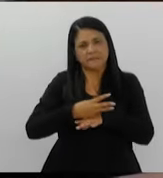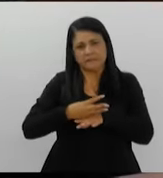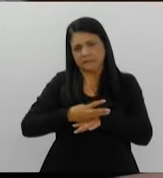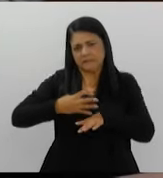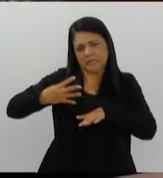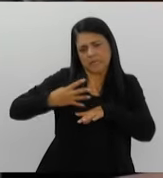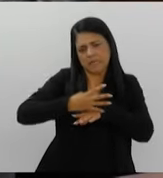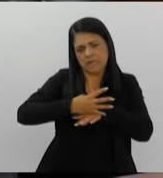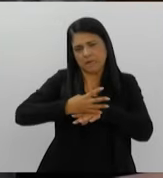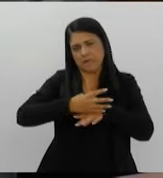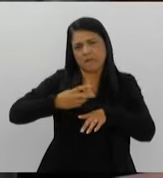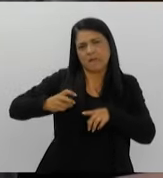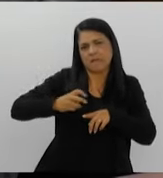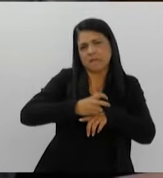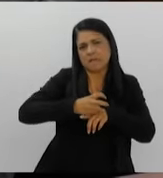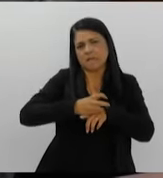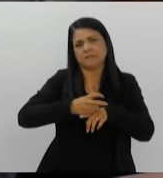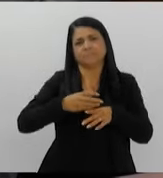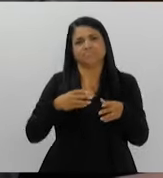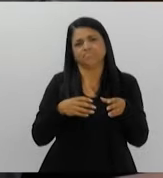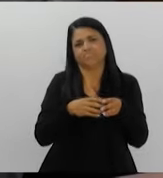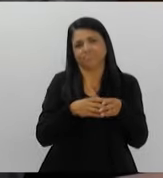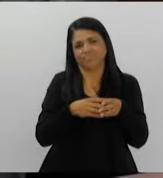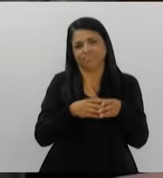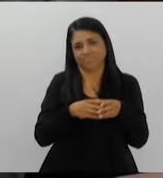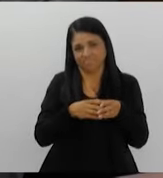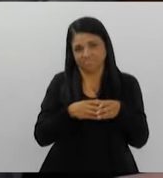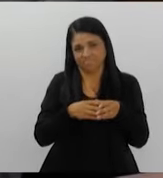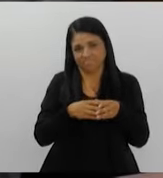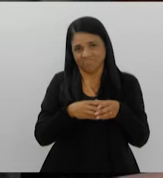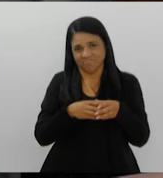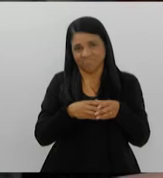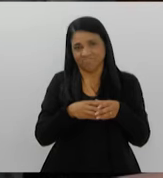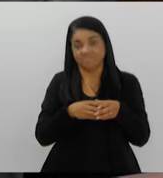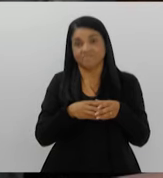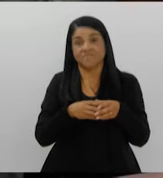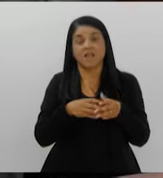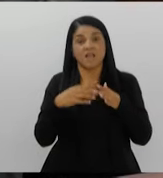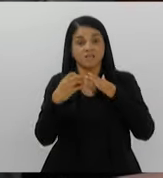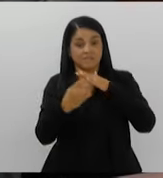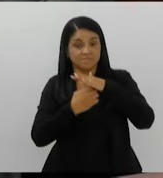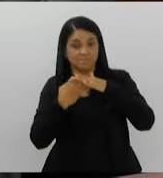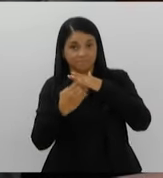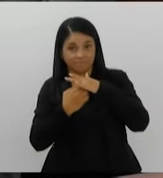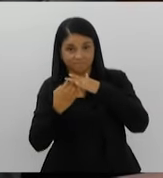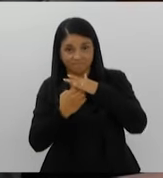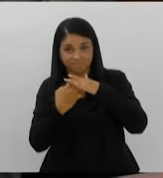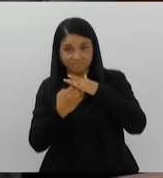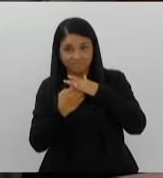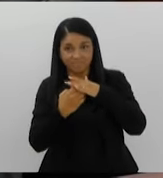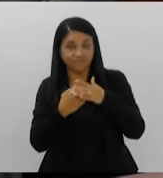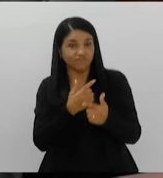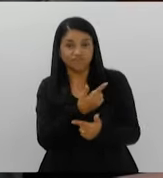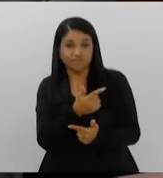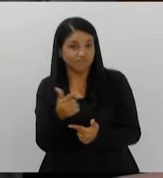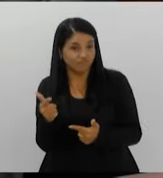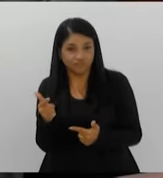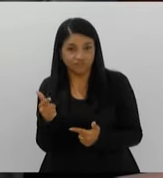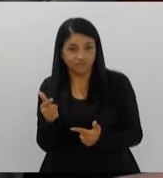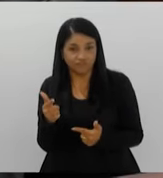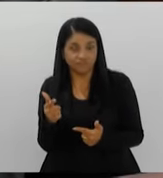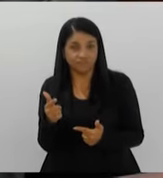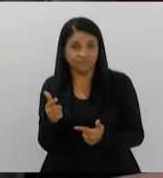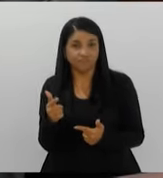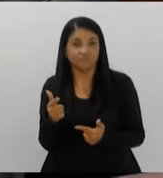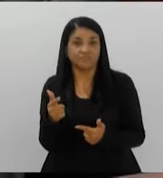quinteirizadas. E a verdade é essa, porque uma das empresas, por incrível que pareça, ela não tinha sequer, apesar